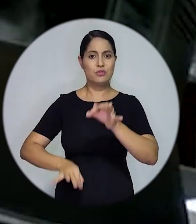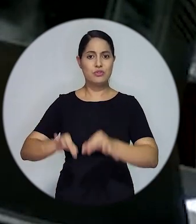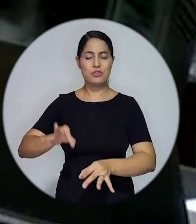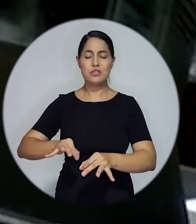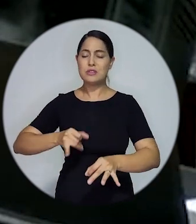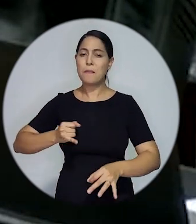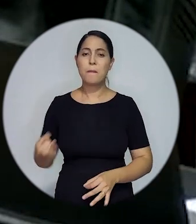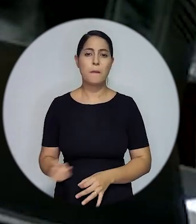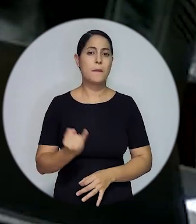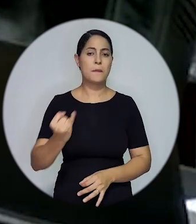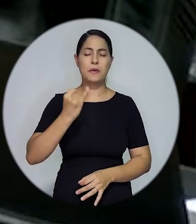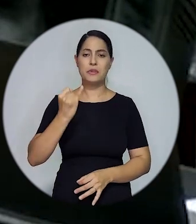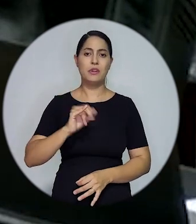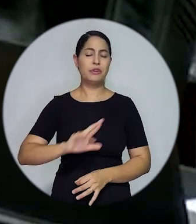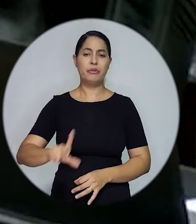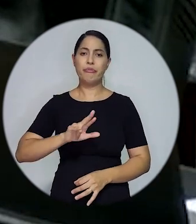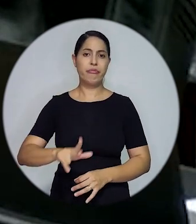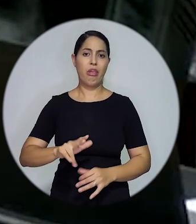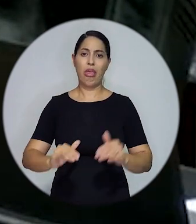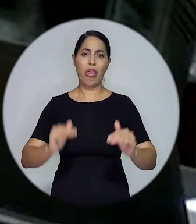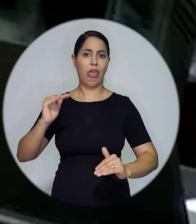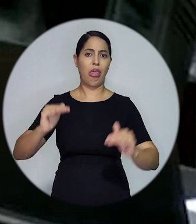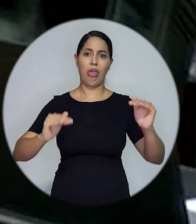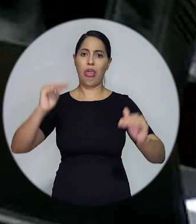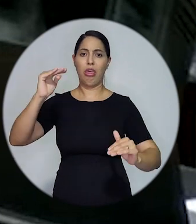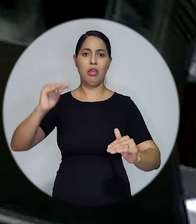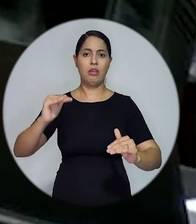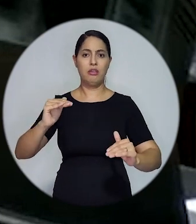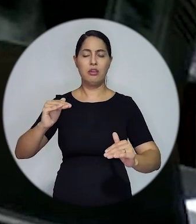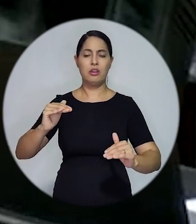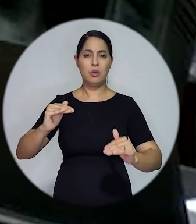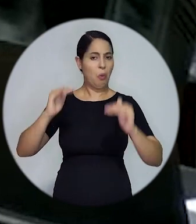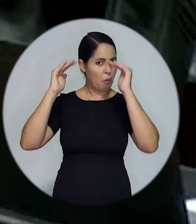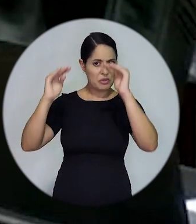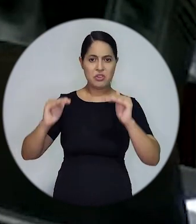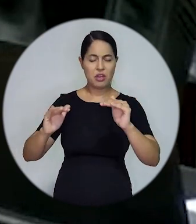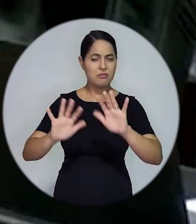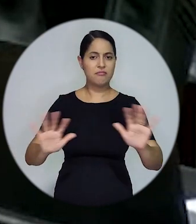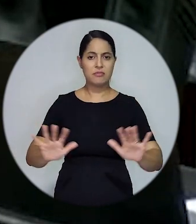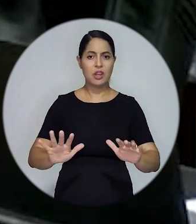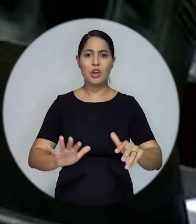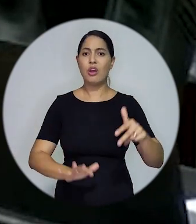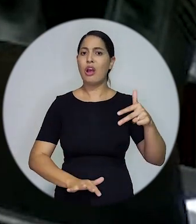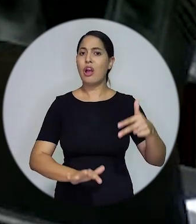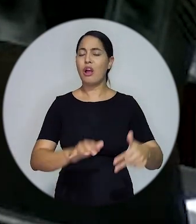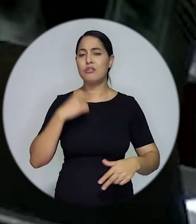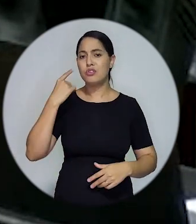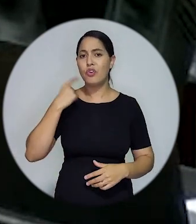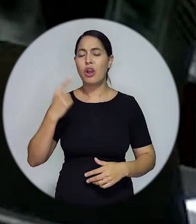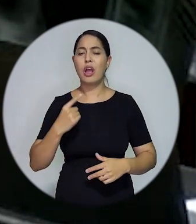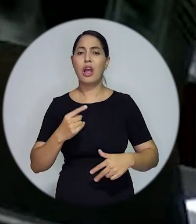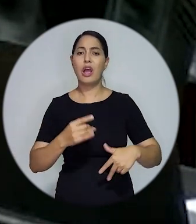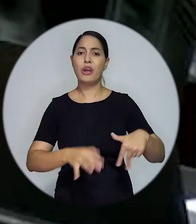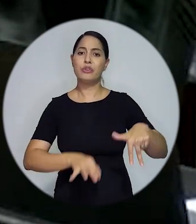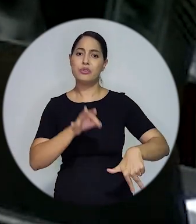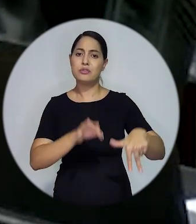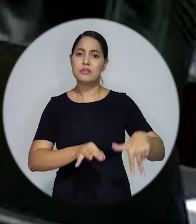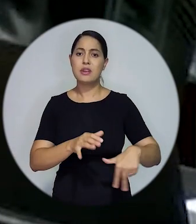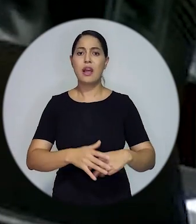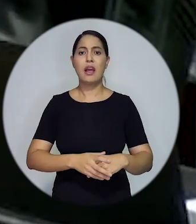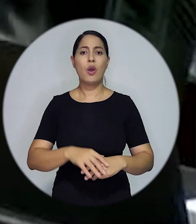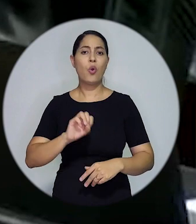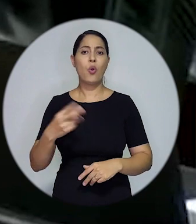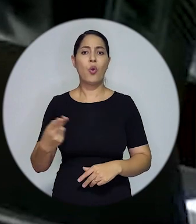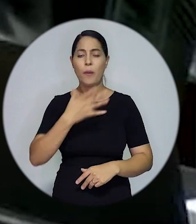da justiça, que não há hierarquia nem subordinação entre advogados, magistrados, membros do